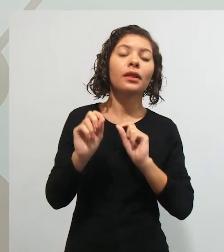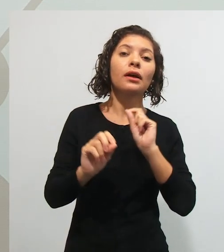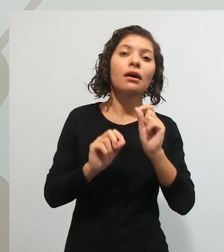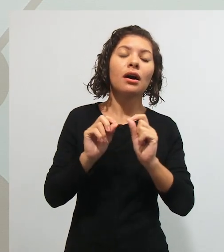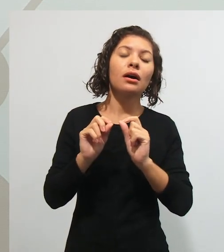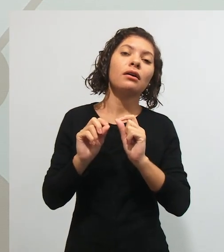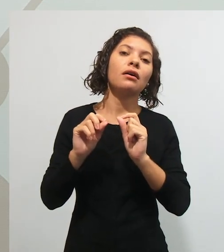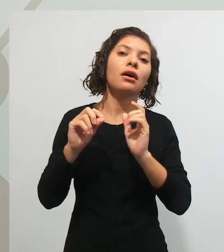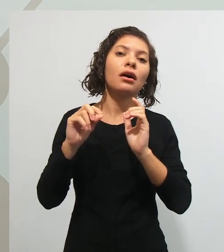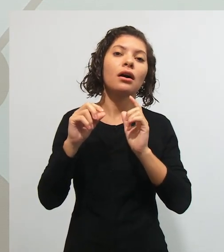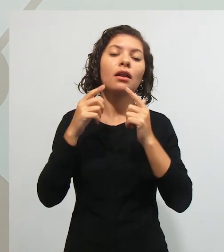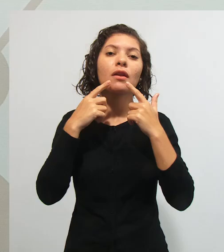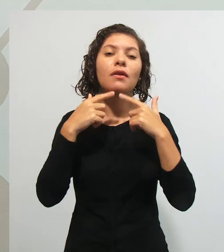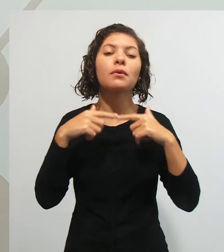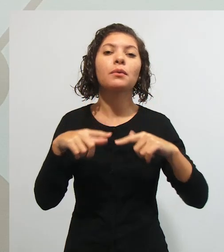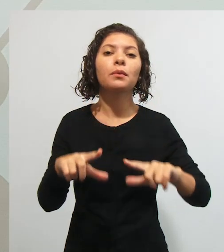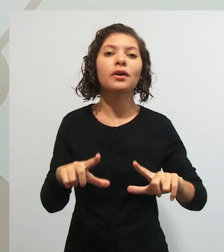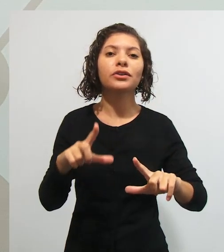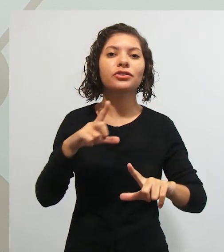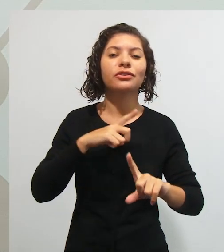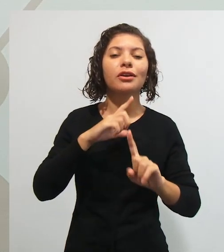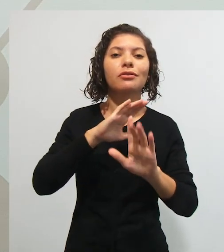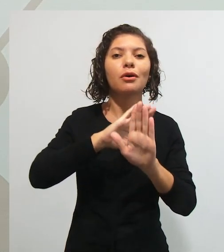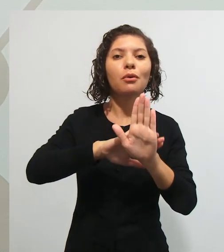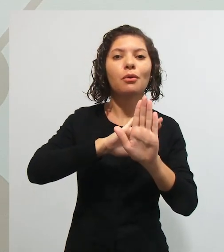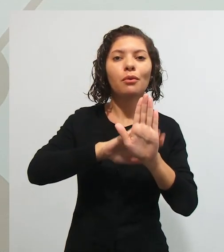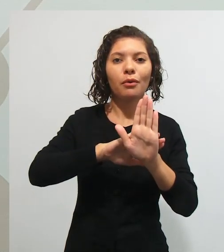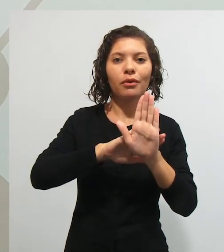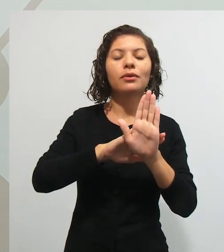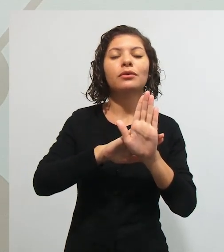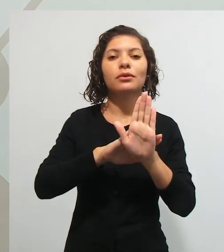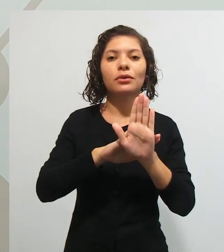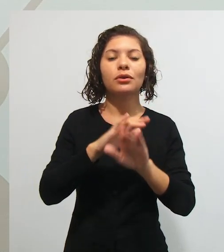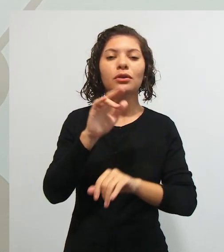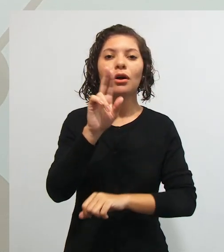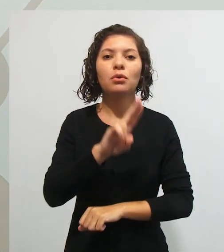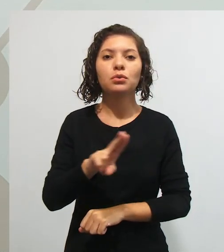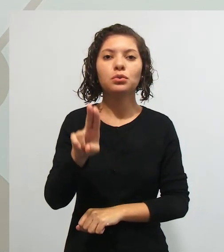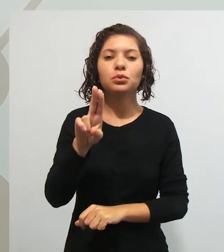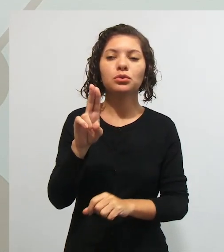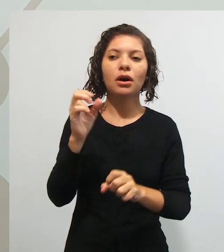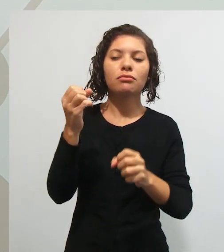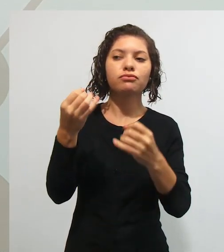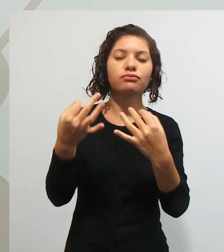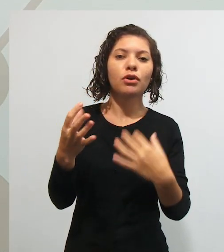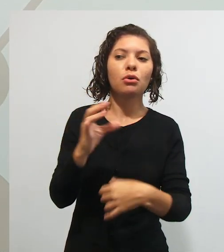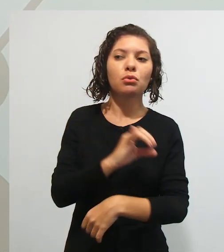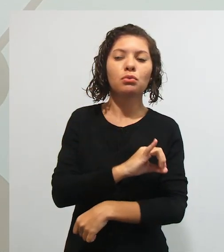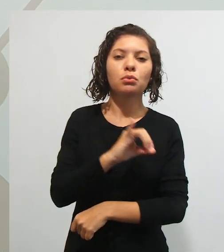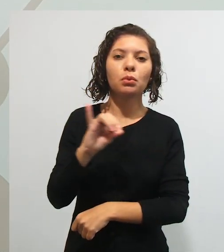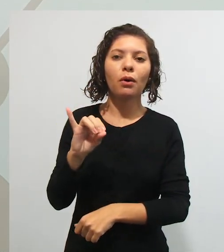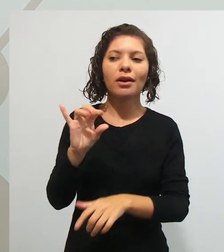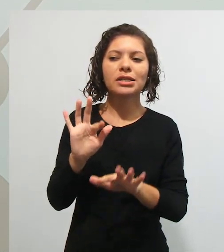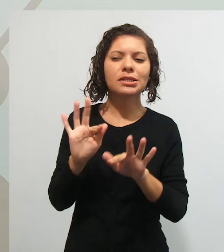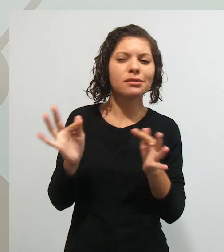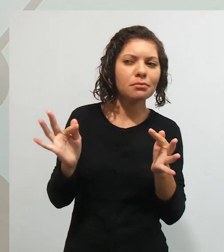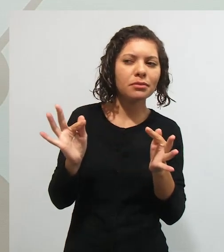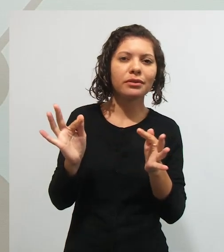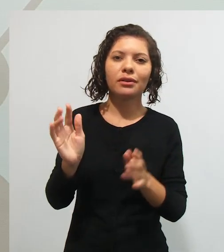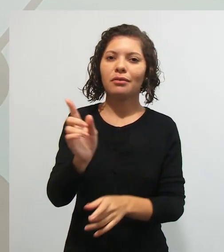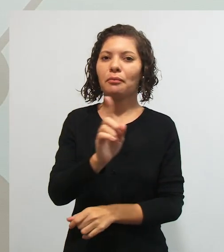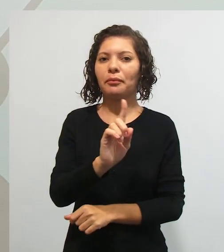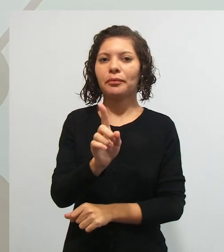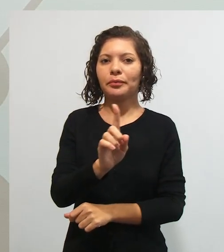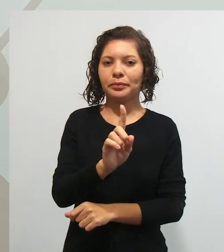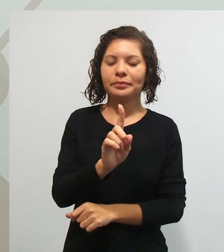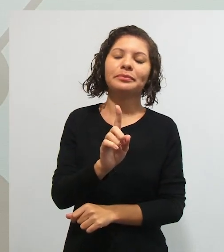há intenções. A partir dessas intenções e a partir da pronúncia ou escrita de um simples oi, que a gente acha que é um